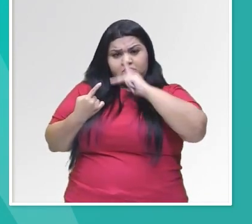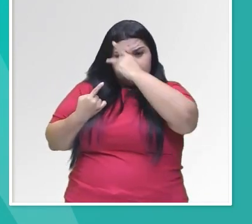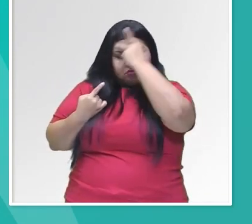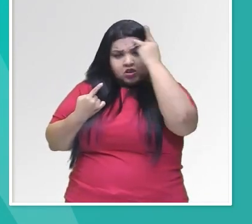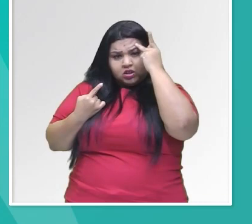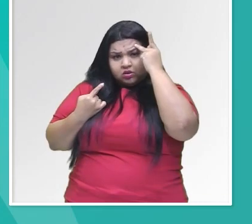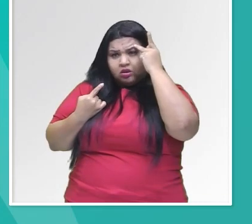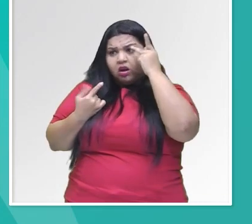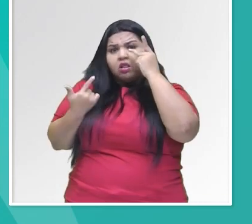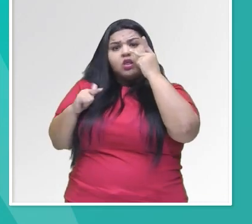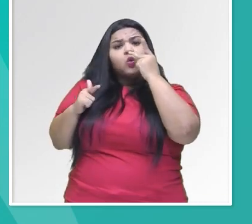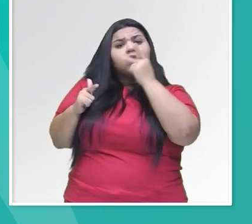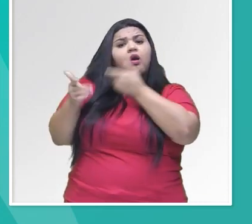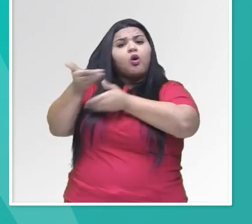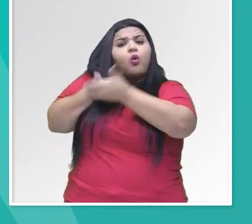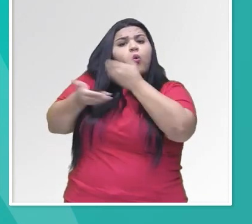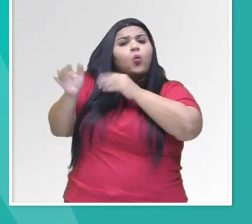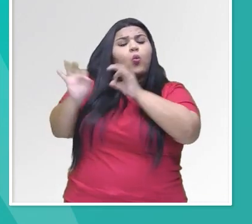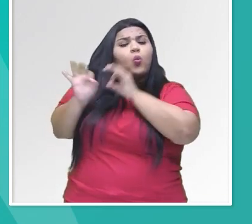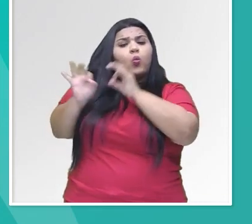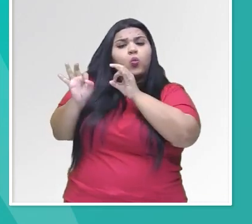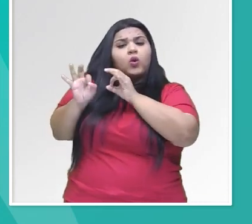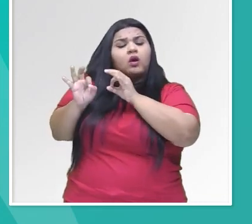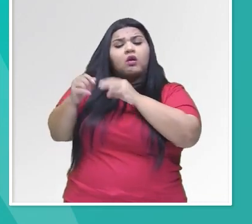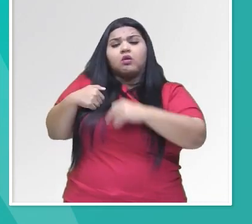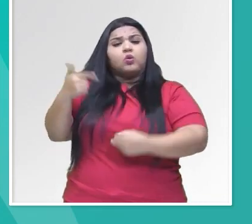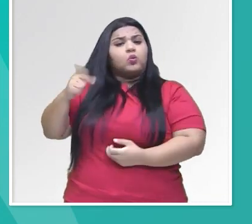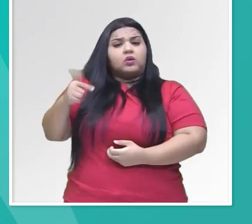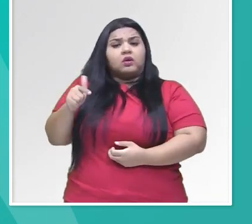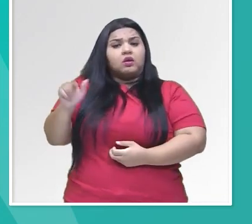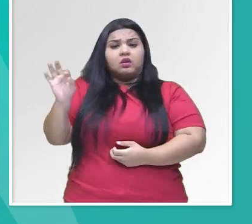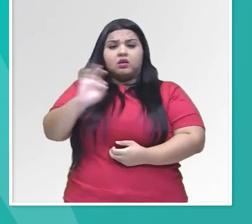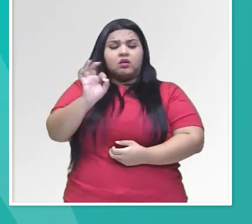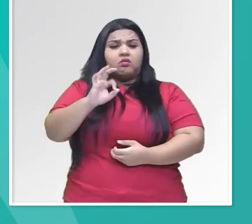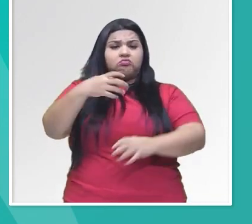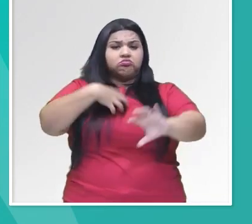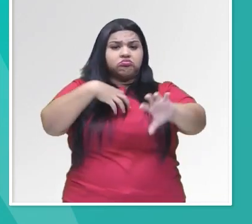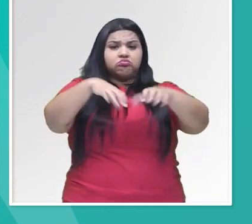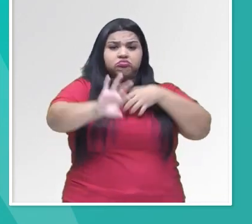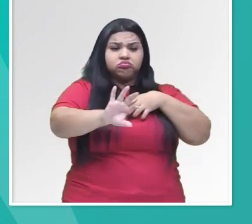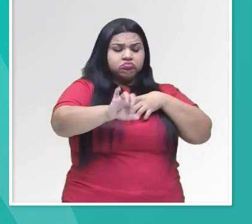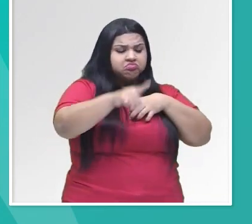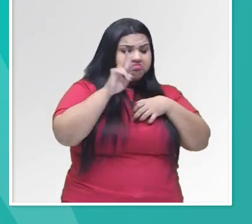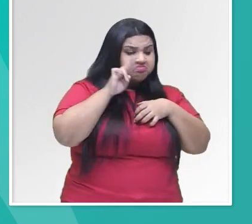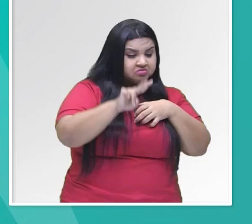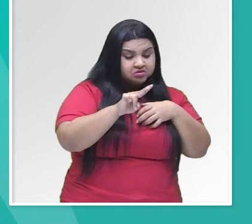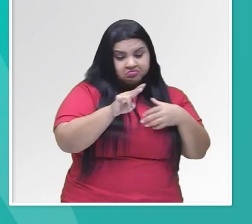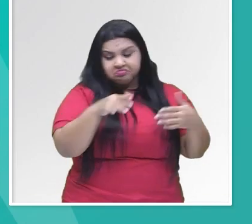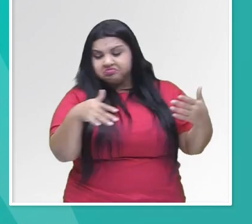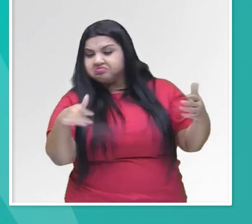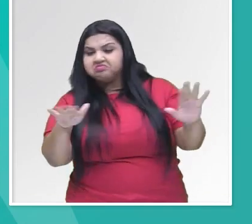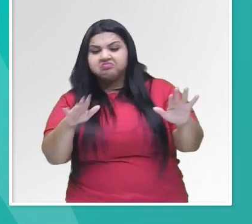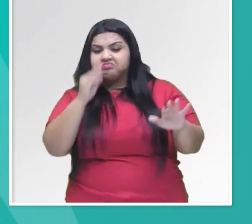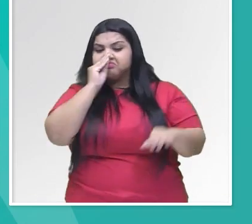arte da convivência, eu não terei nenhuma empatia com essas pessoas, como se elas não existissem no